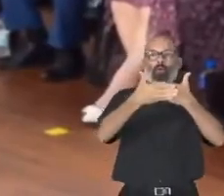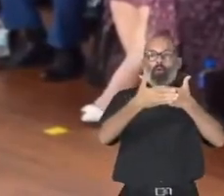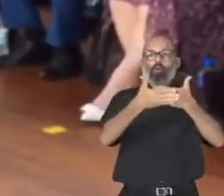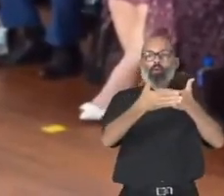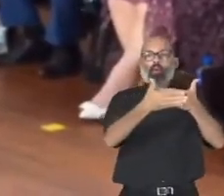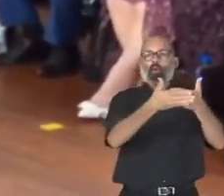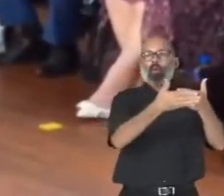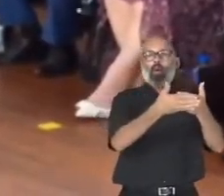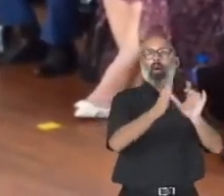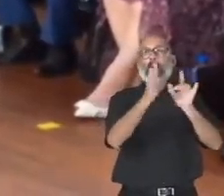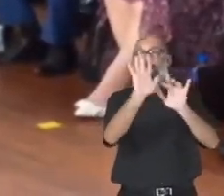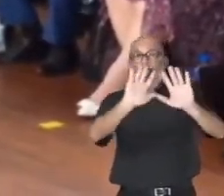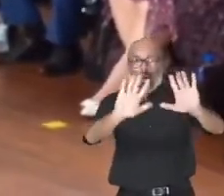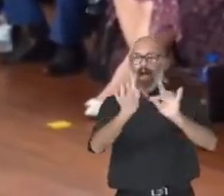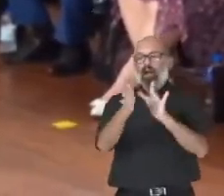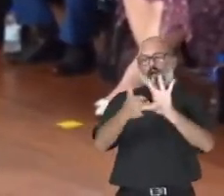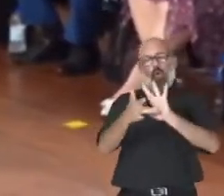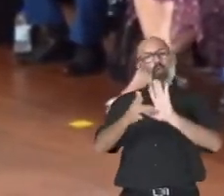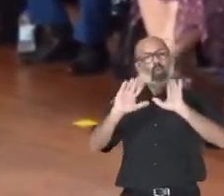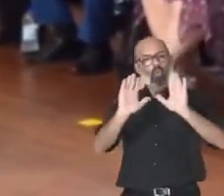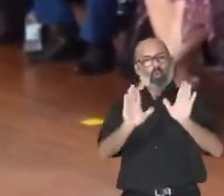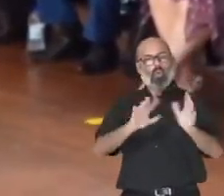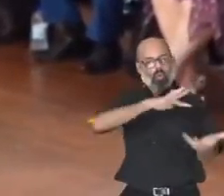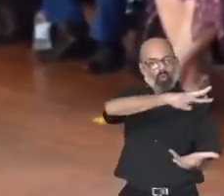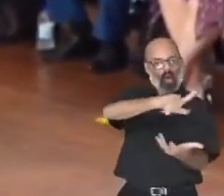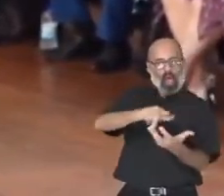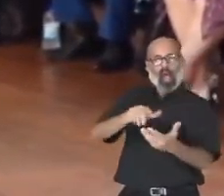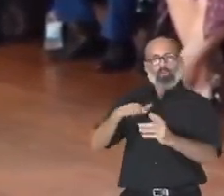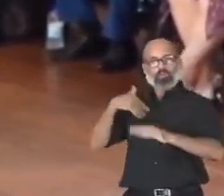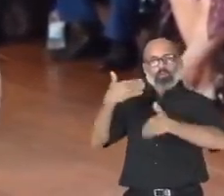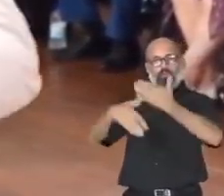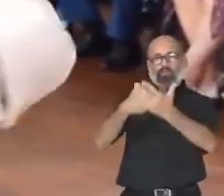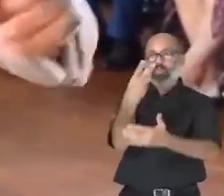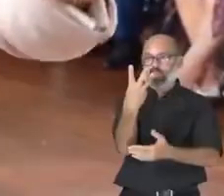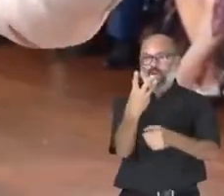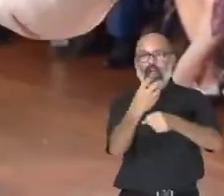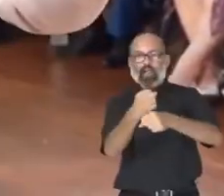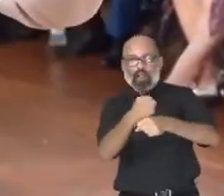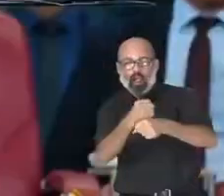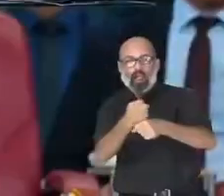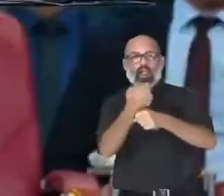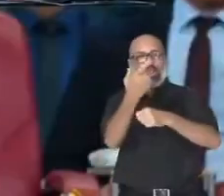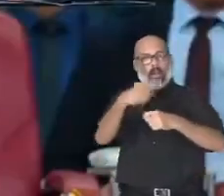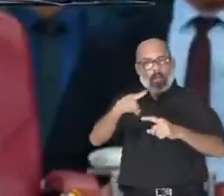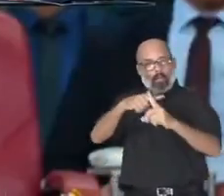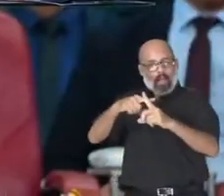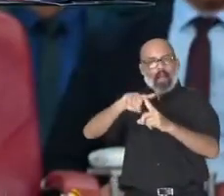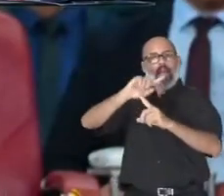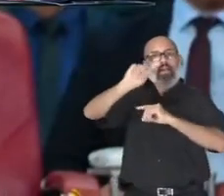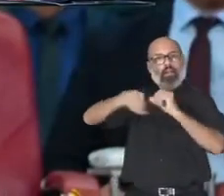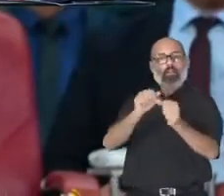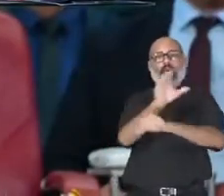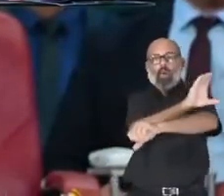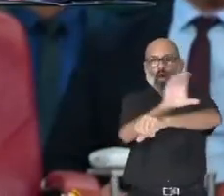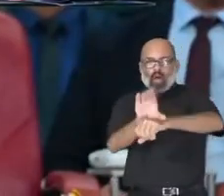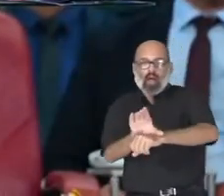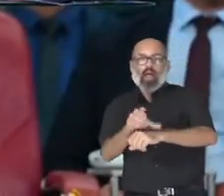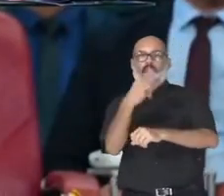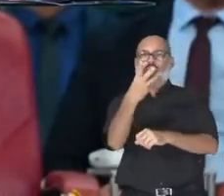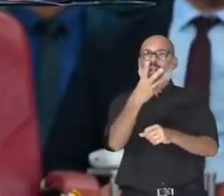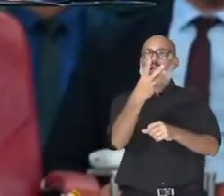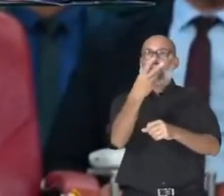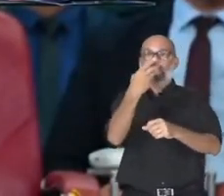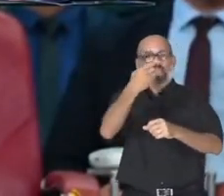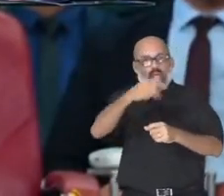ciclo. Jesus passou por essa terra por 3 anos e meio, depois dos milagres que ele fez nas bodas de Caná da Galileia. Por